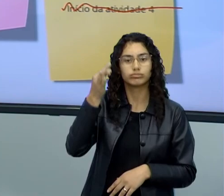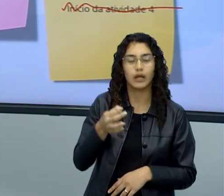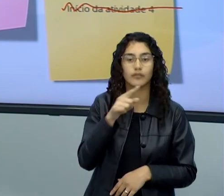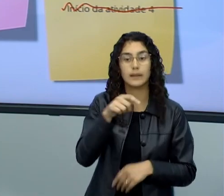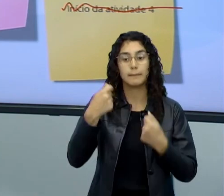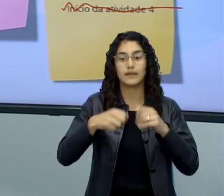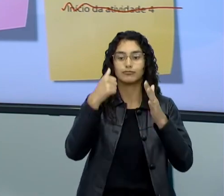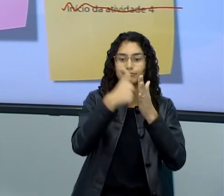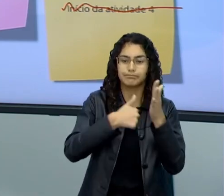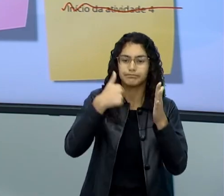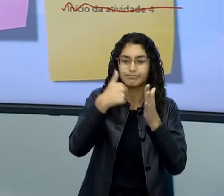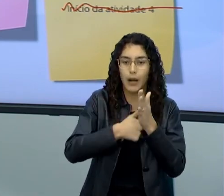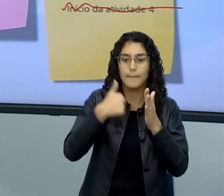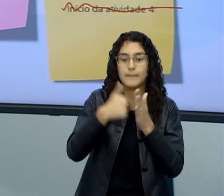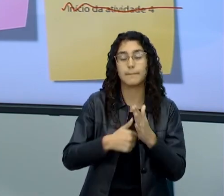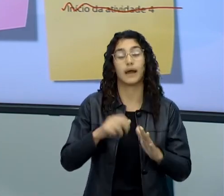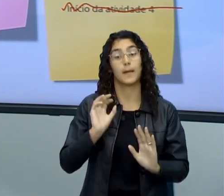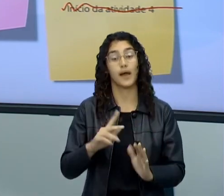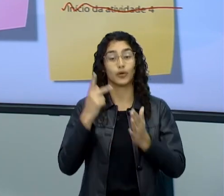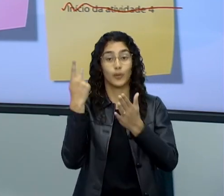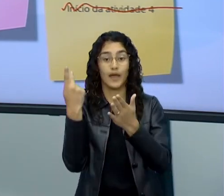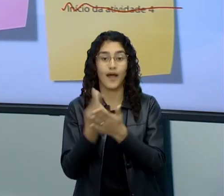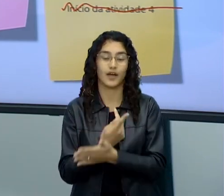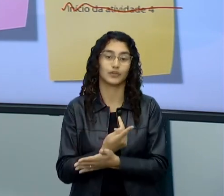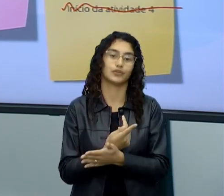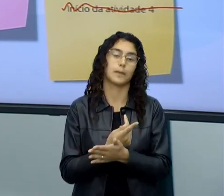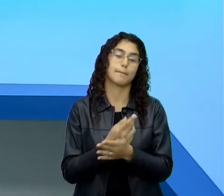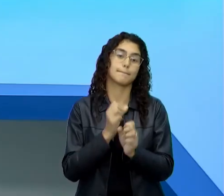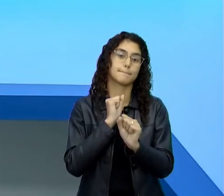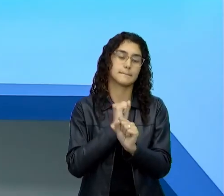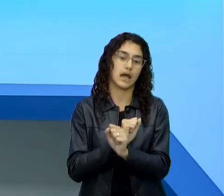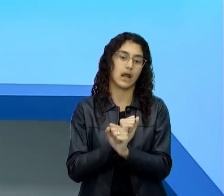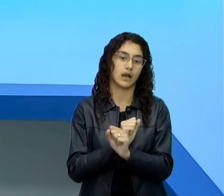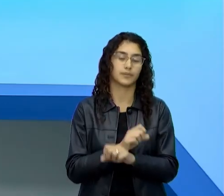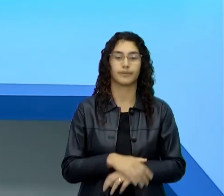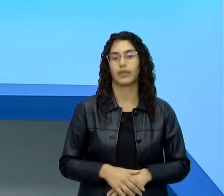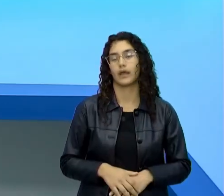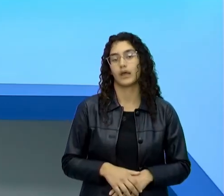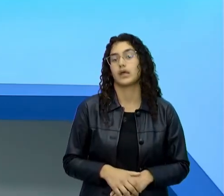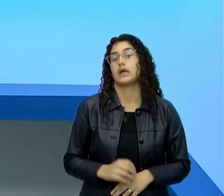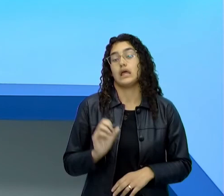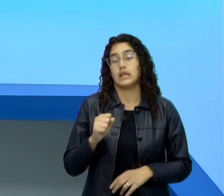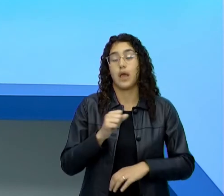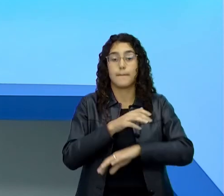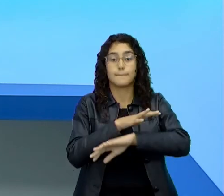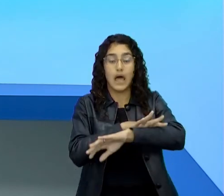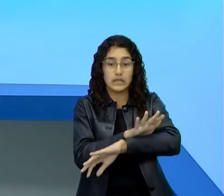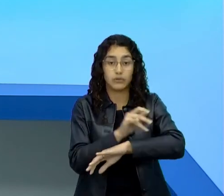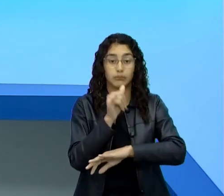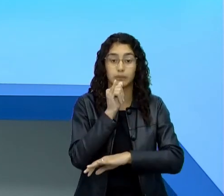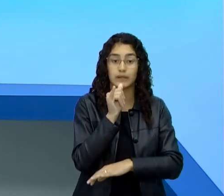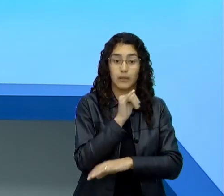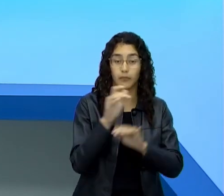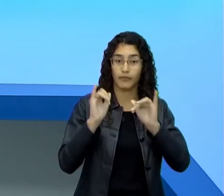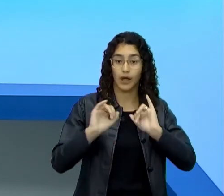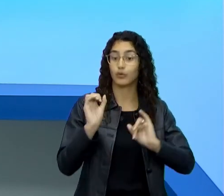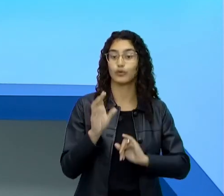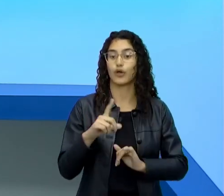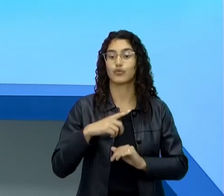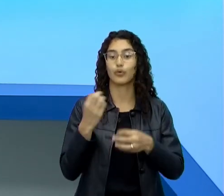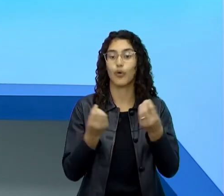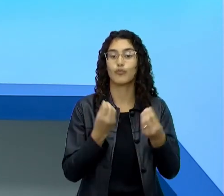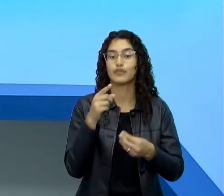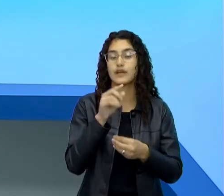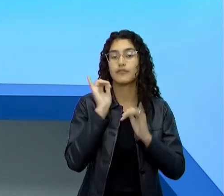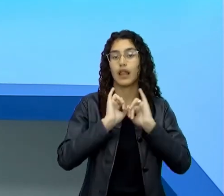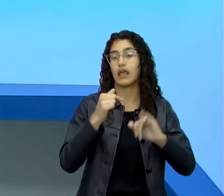tem que lutar para que o que é errado deixe de ser. Não é só teoria, não. A gente a questão do racismo, por exemplo, ela fala assim, não adianta você